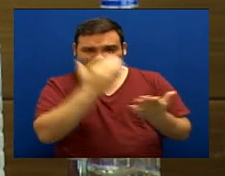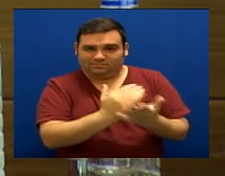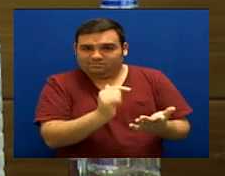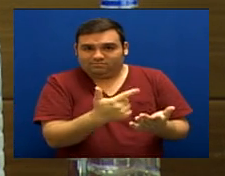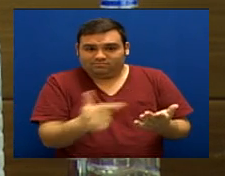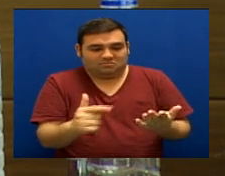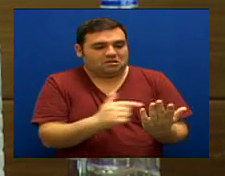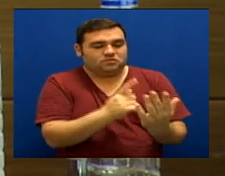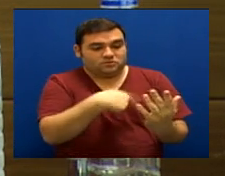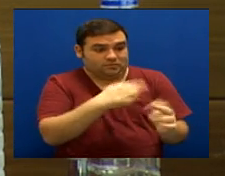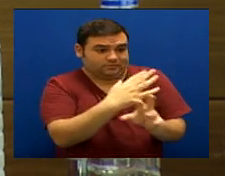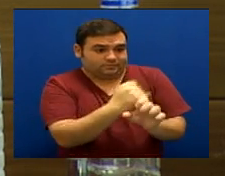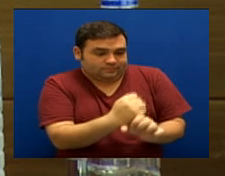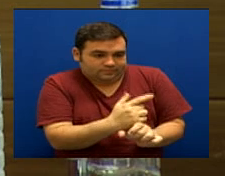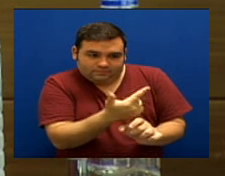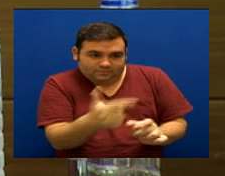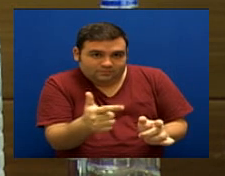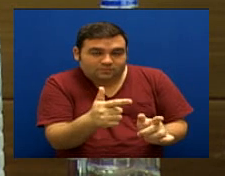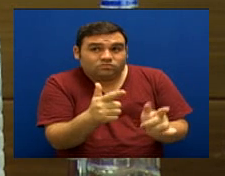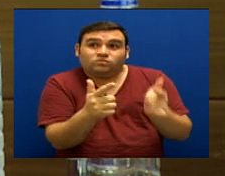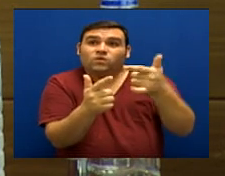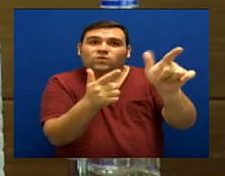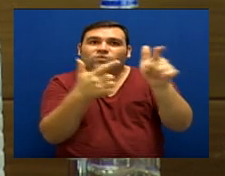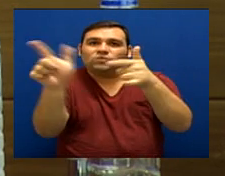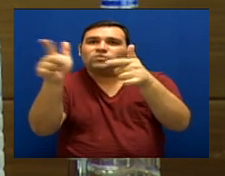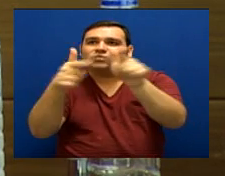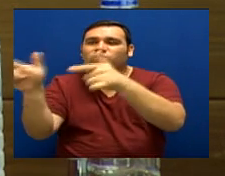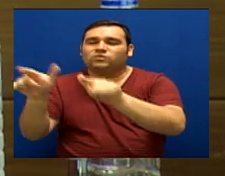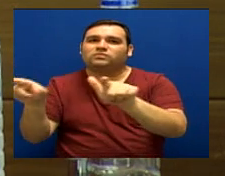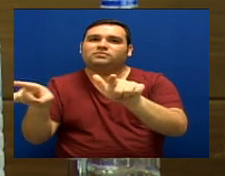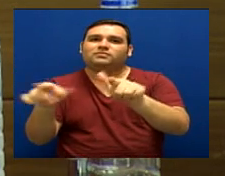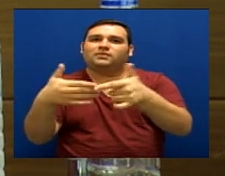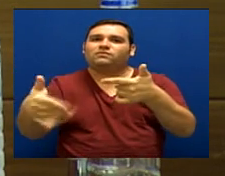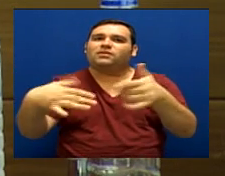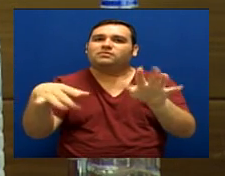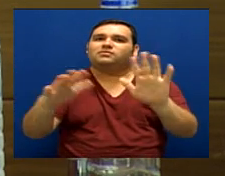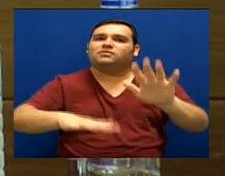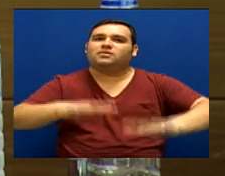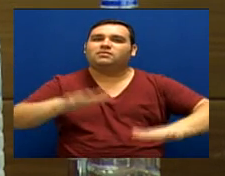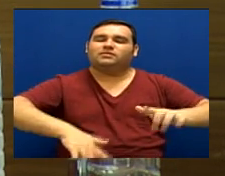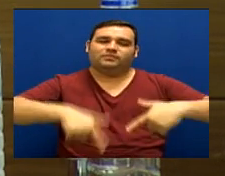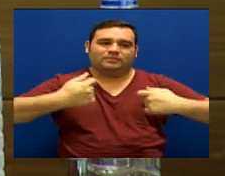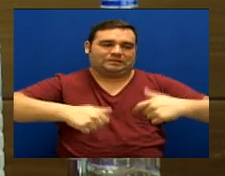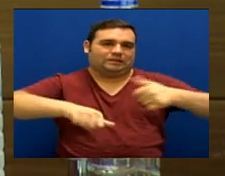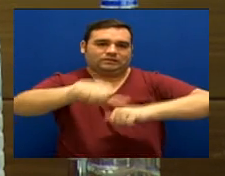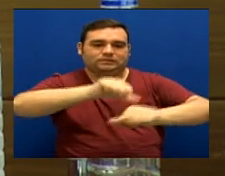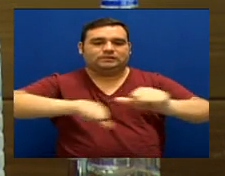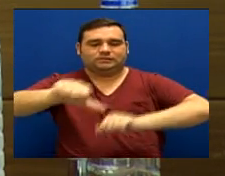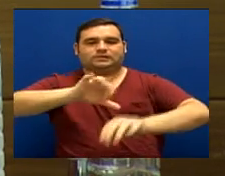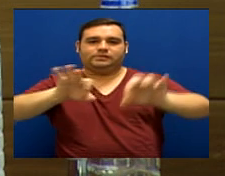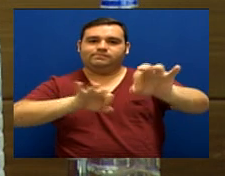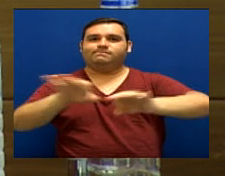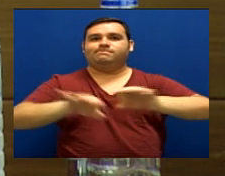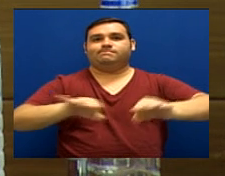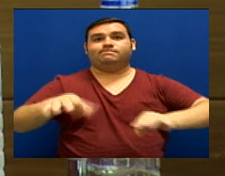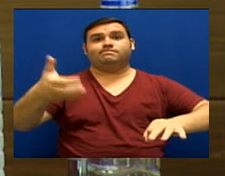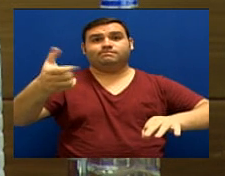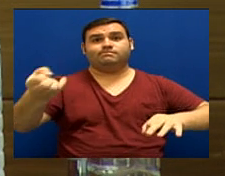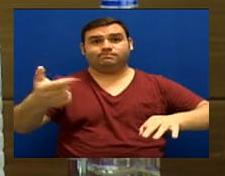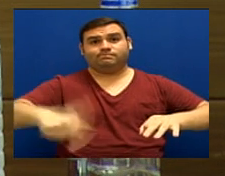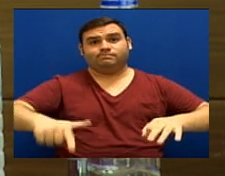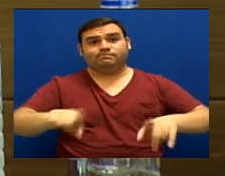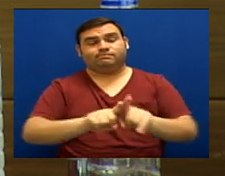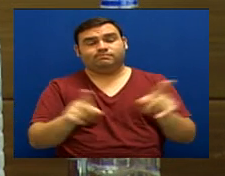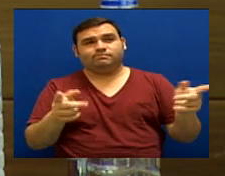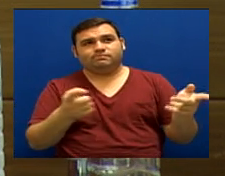previstas no orçamento outras e outras áreas provavelmente vão ter que ser ser verificados o